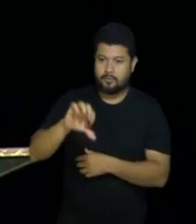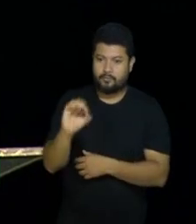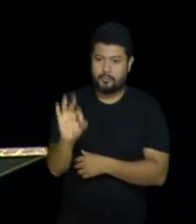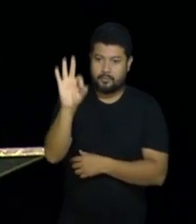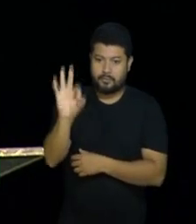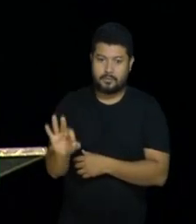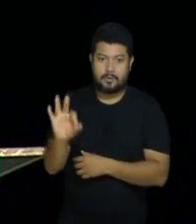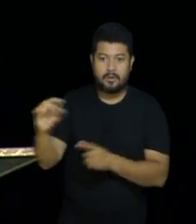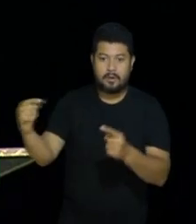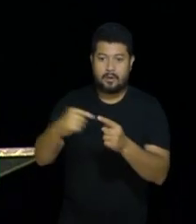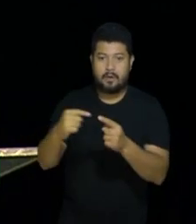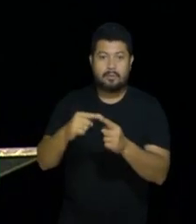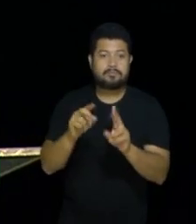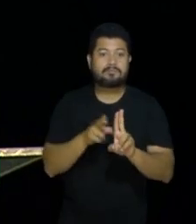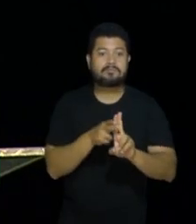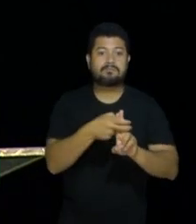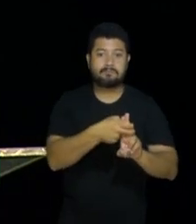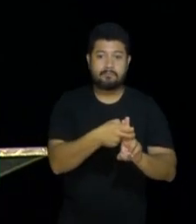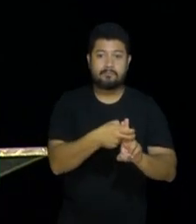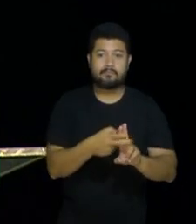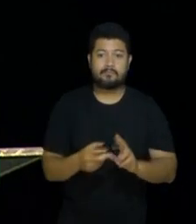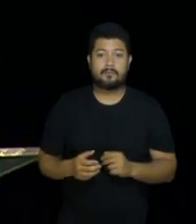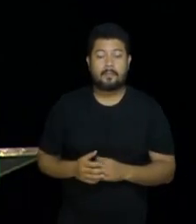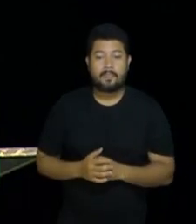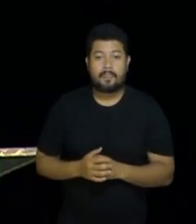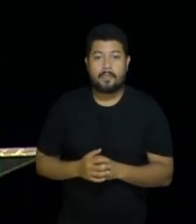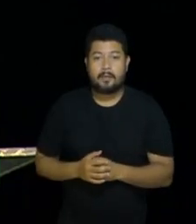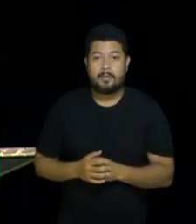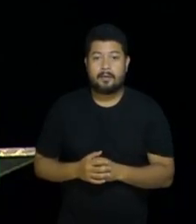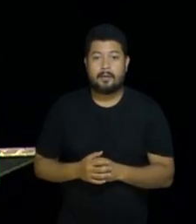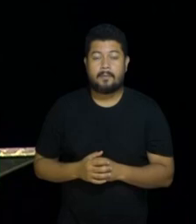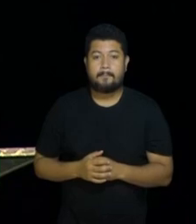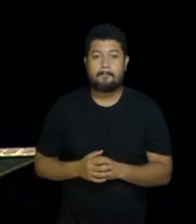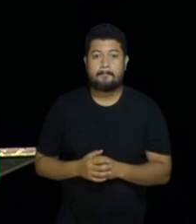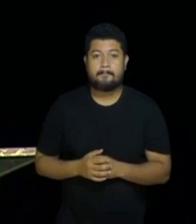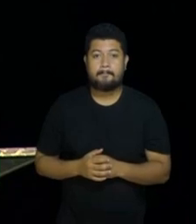foram SUS. Fizemos mais de